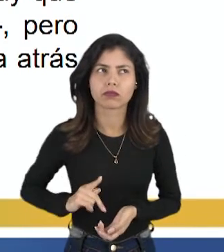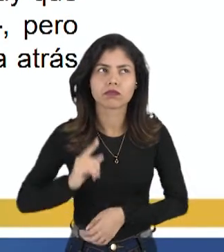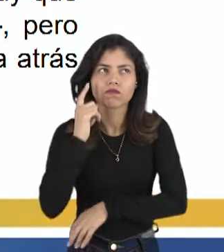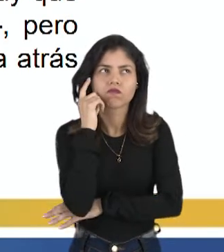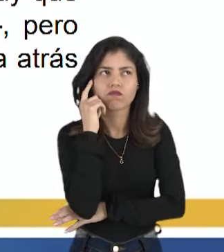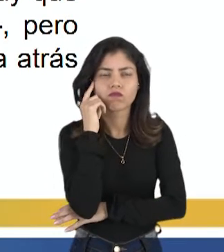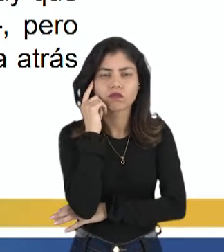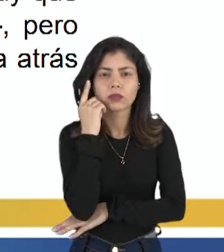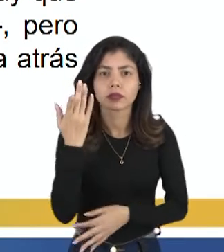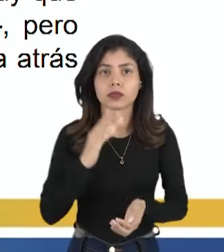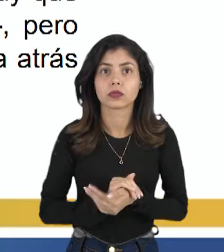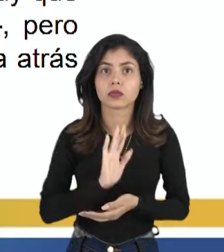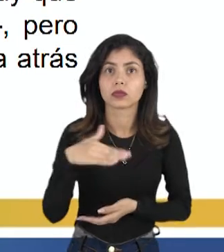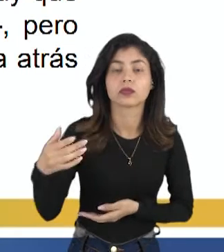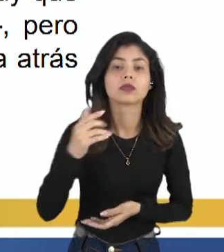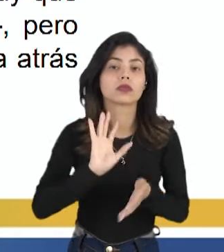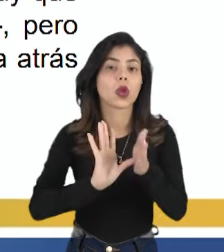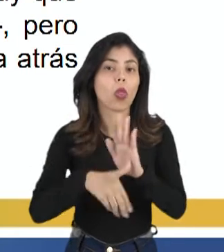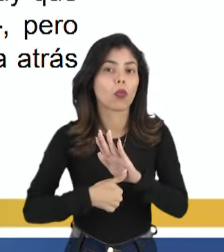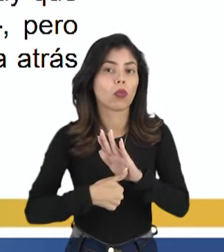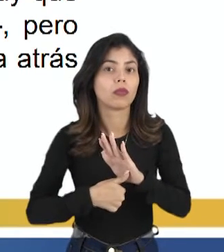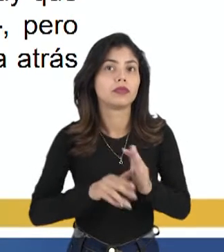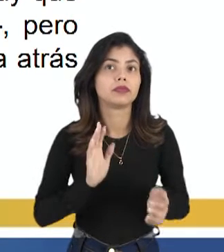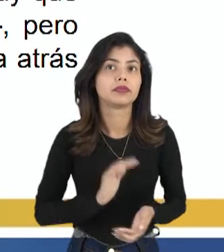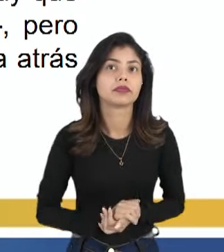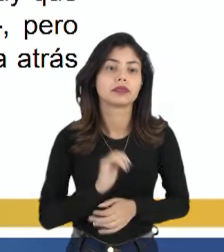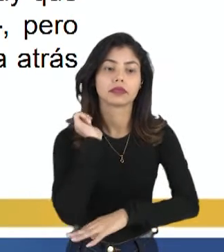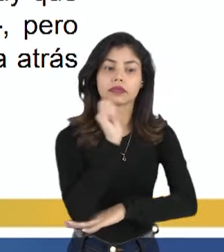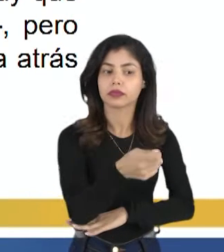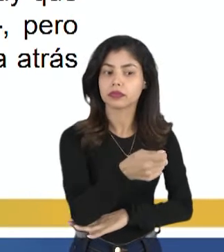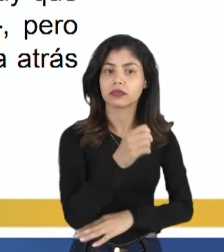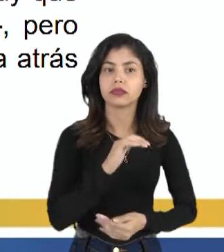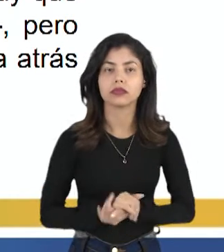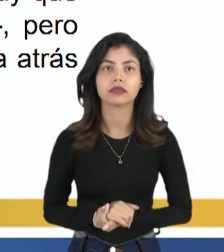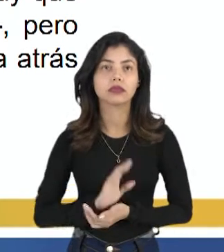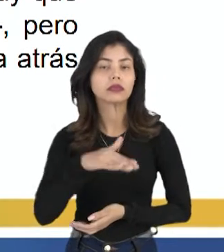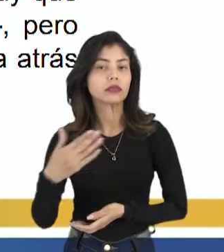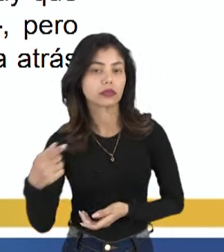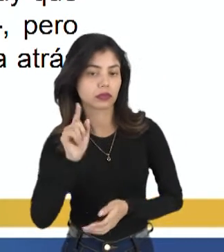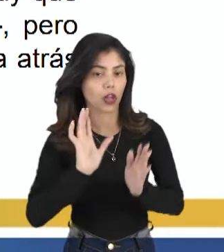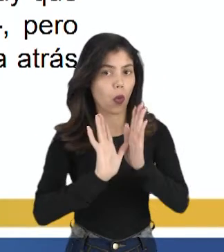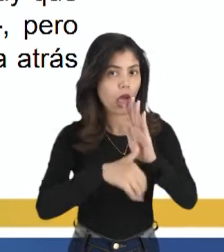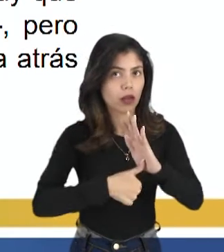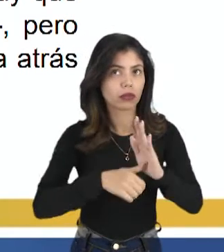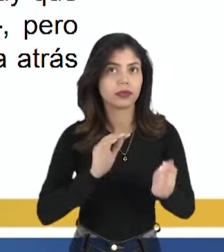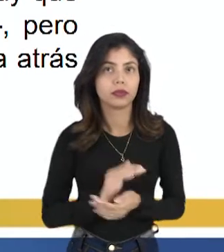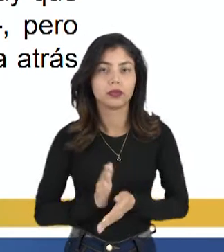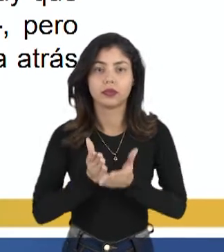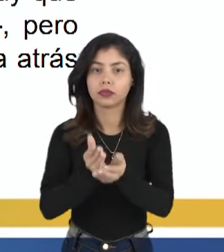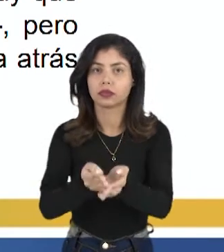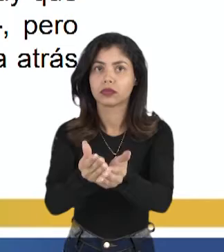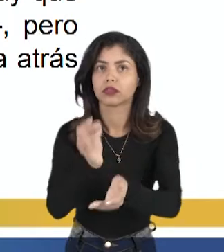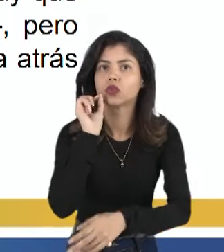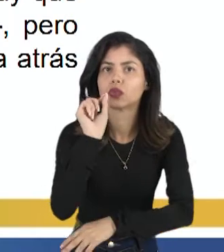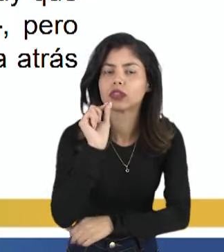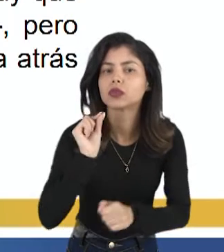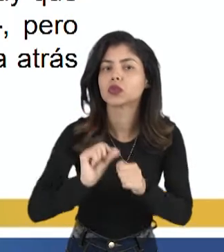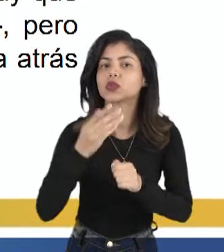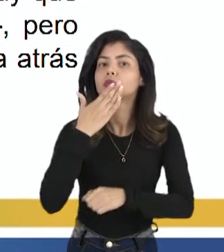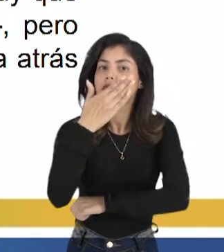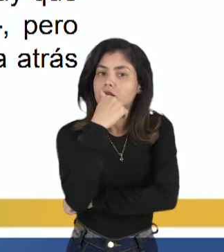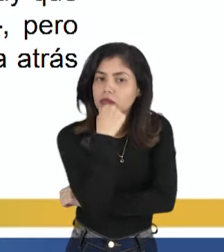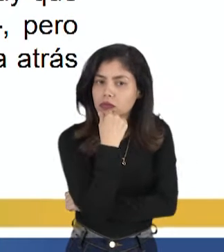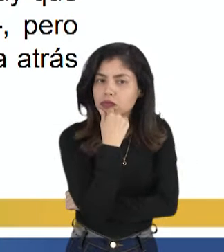Porém, quando você roubou a vara de pescar, quando você roubou a canoa, o que você